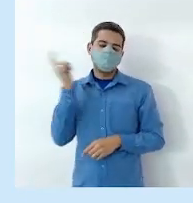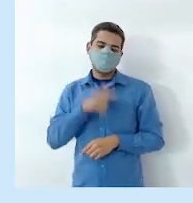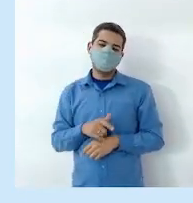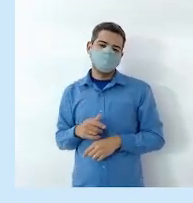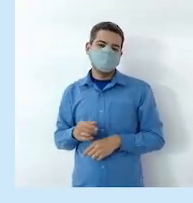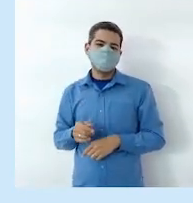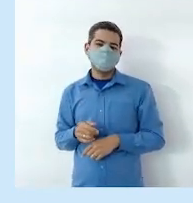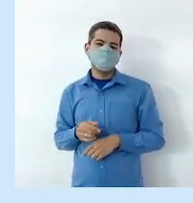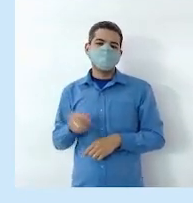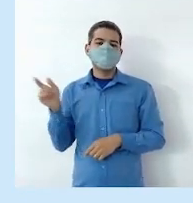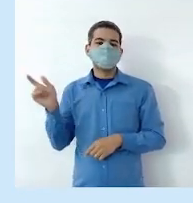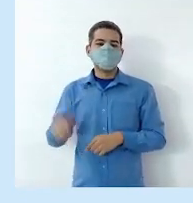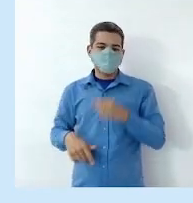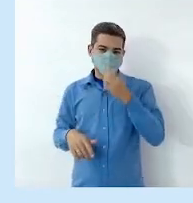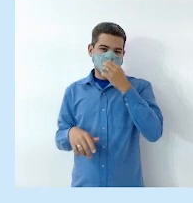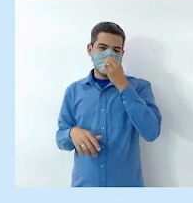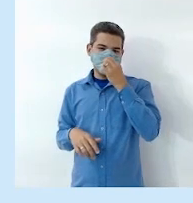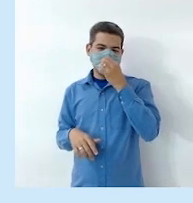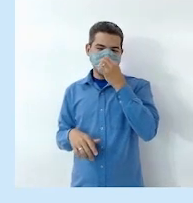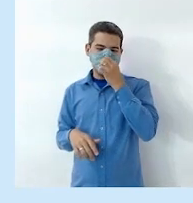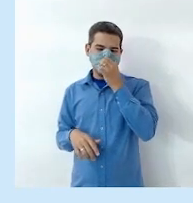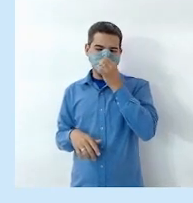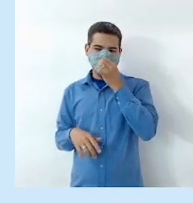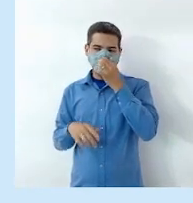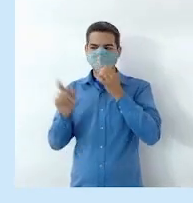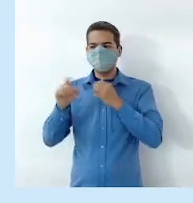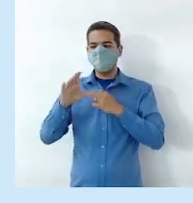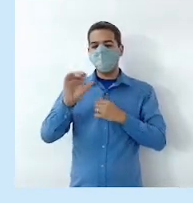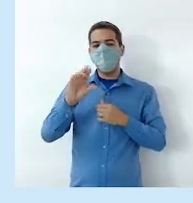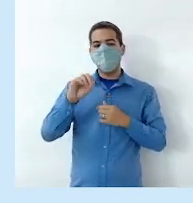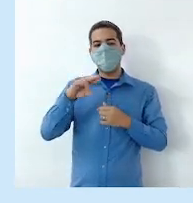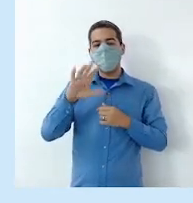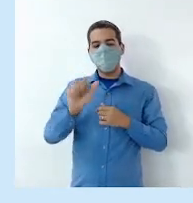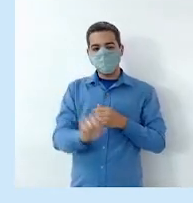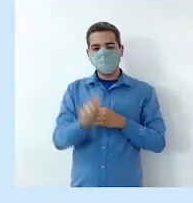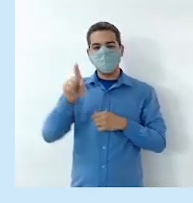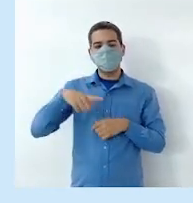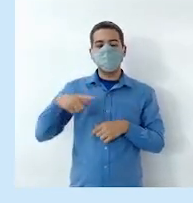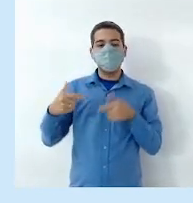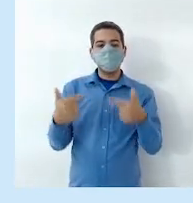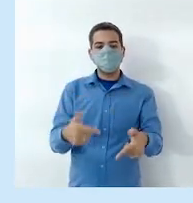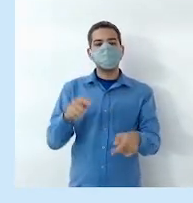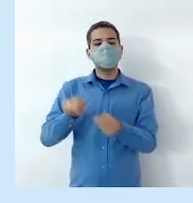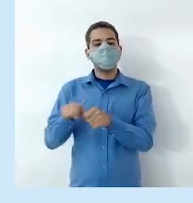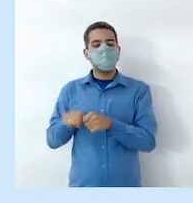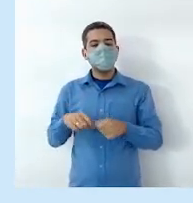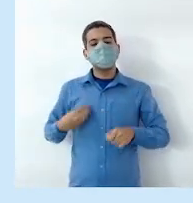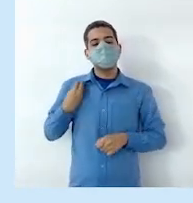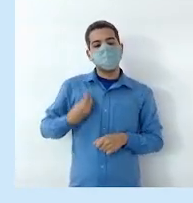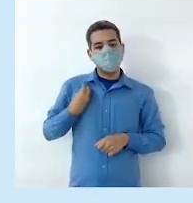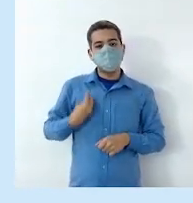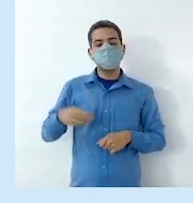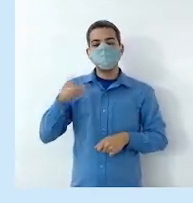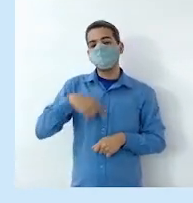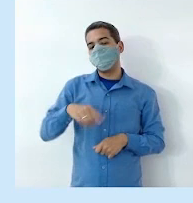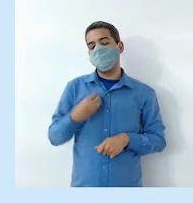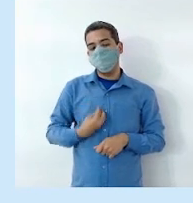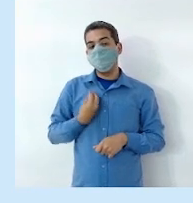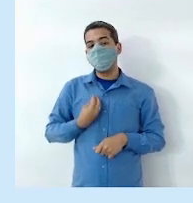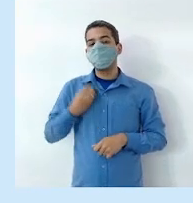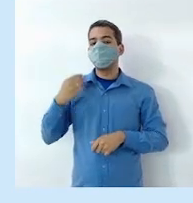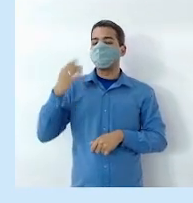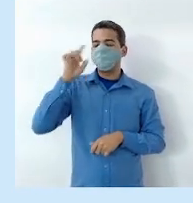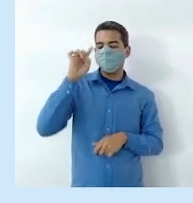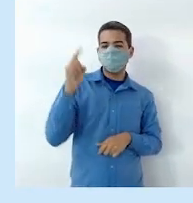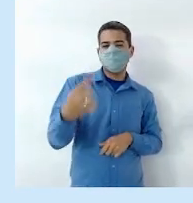As crônicas, que são essas narrativas que narram bem ações ou melhor, vivências do nosso cotidiano, do nosso